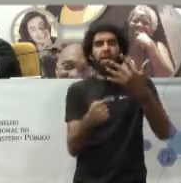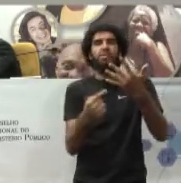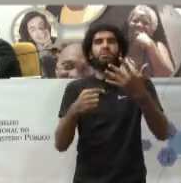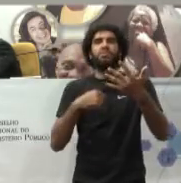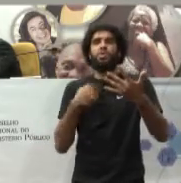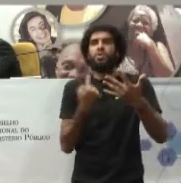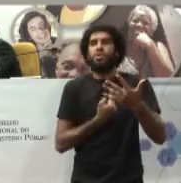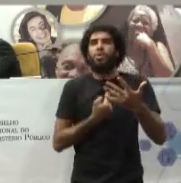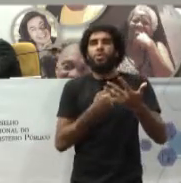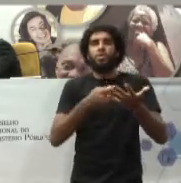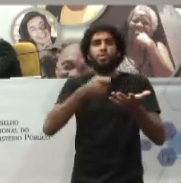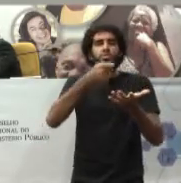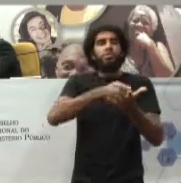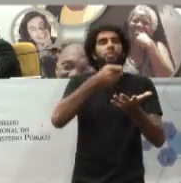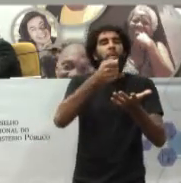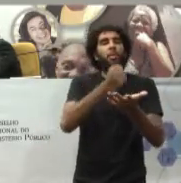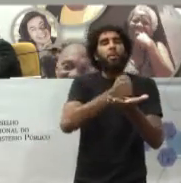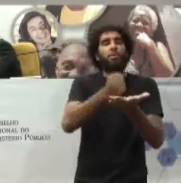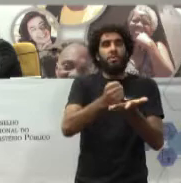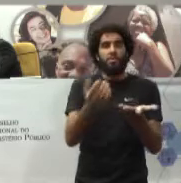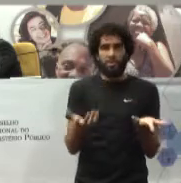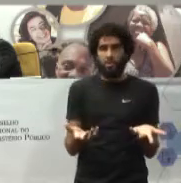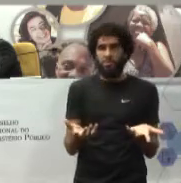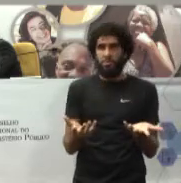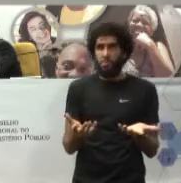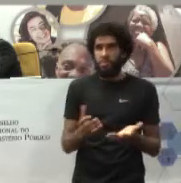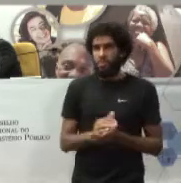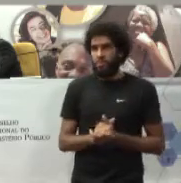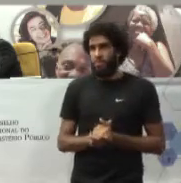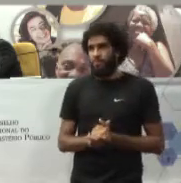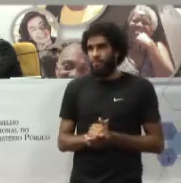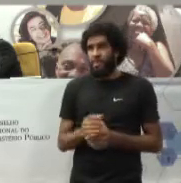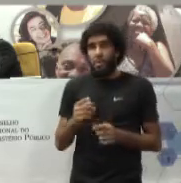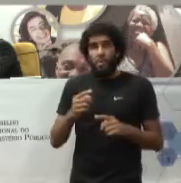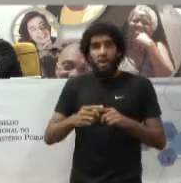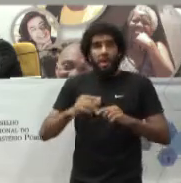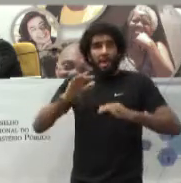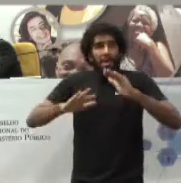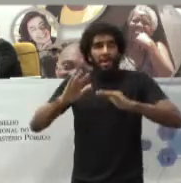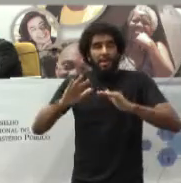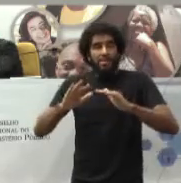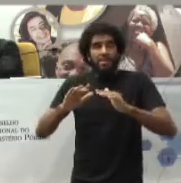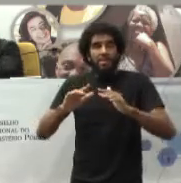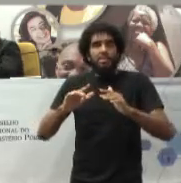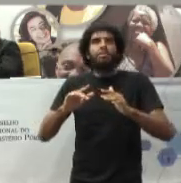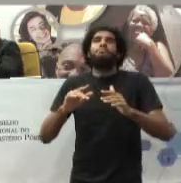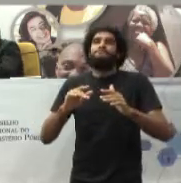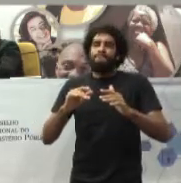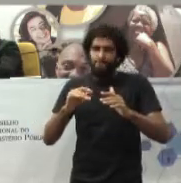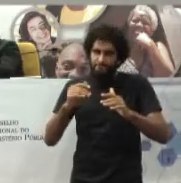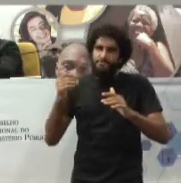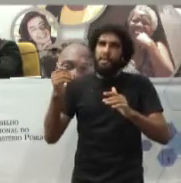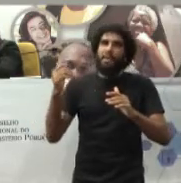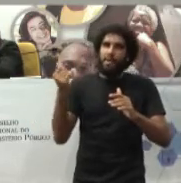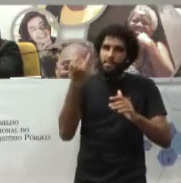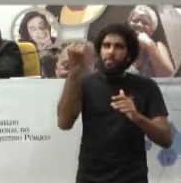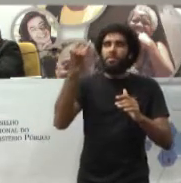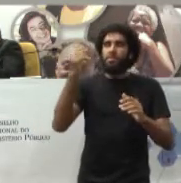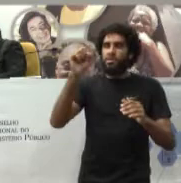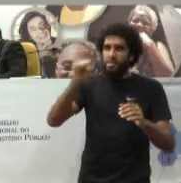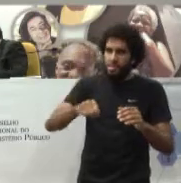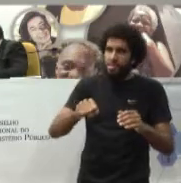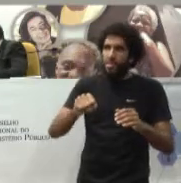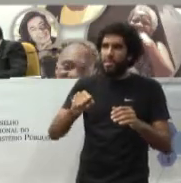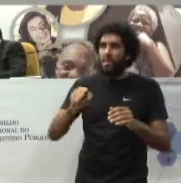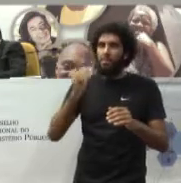mas vão trazer aquele que há talvez seja uma pista importante de enfrentamento dos problemas